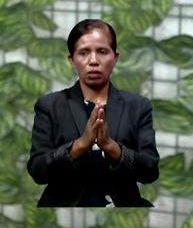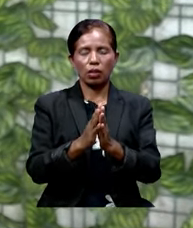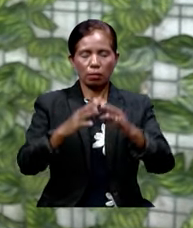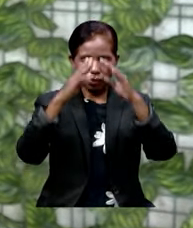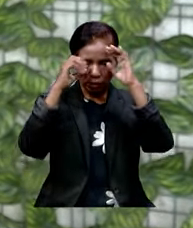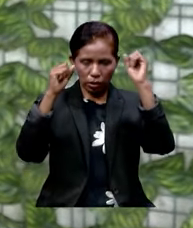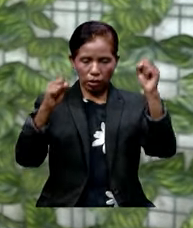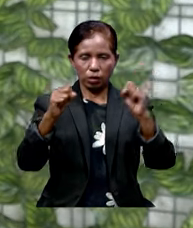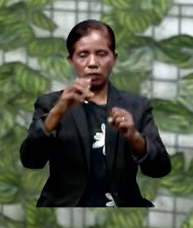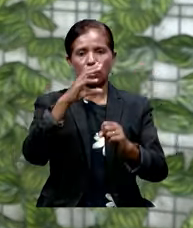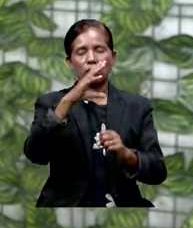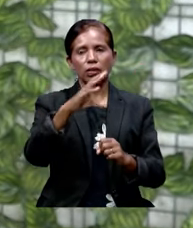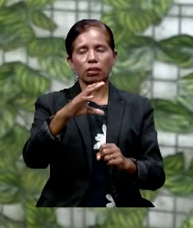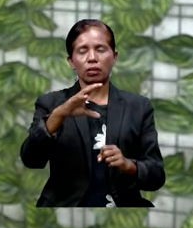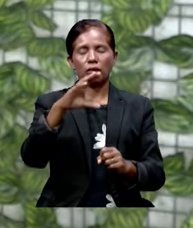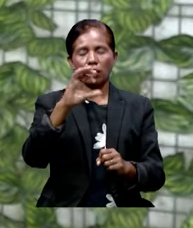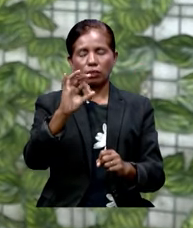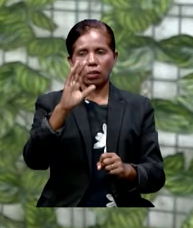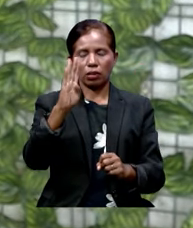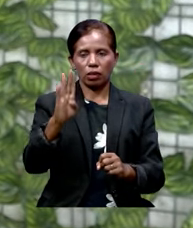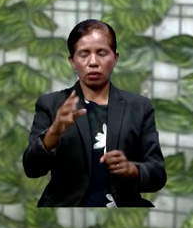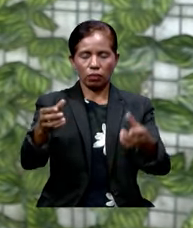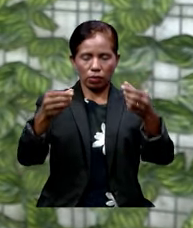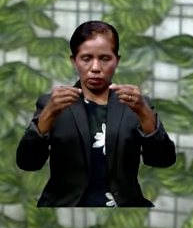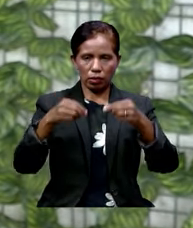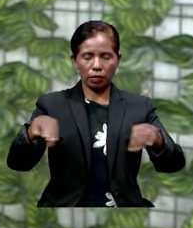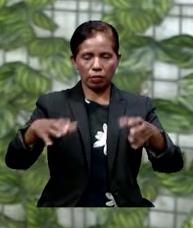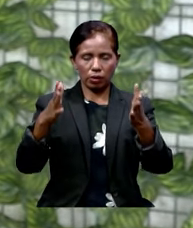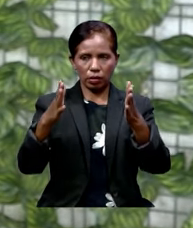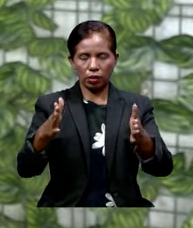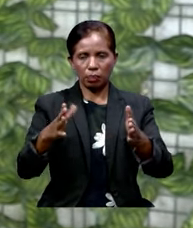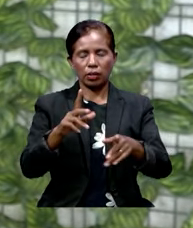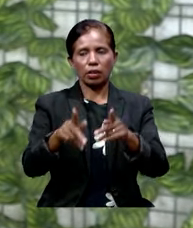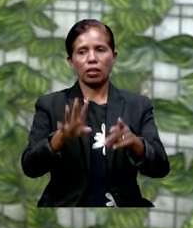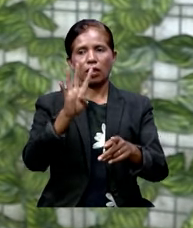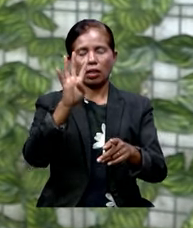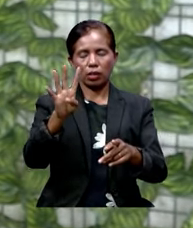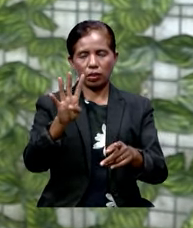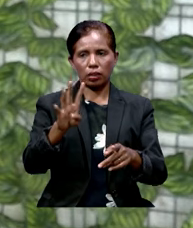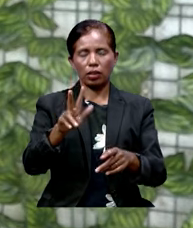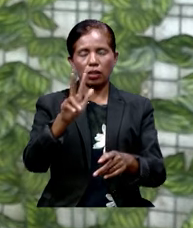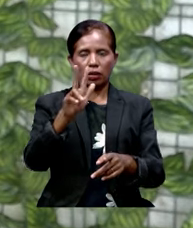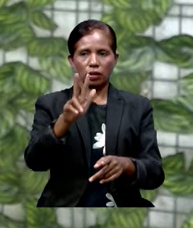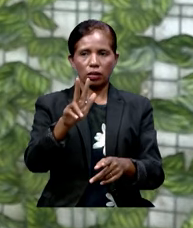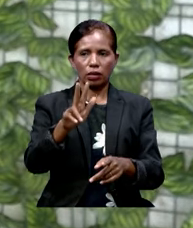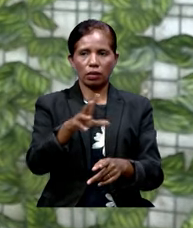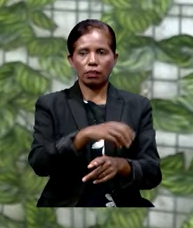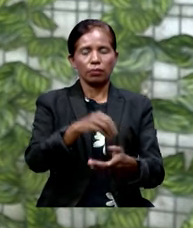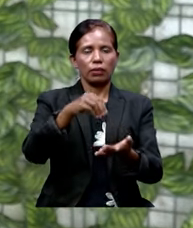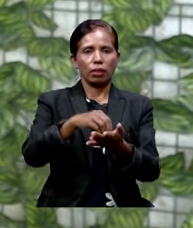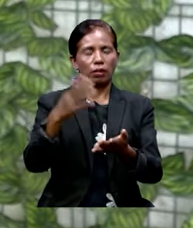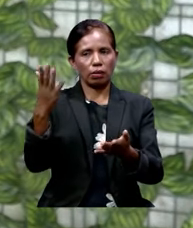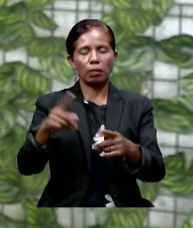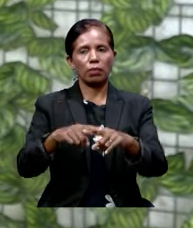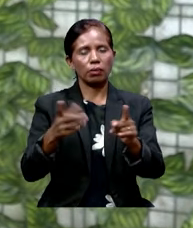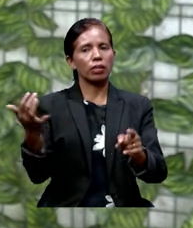pública destaca ela funcionário nain hat agora rau ia nain hat e neva senhora nain tolo senhorida e ve que destaca ba neva mai